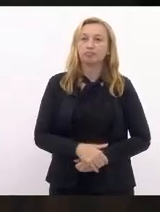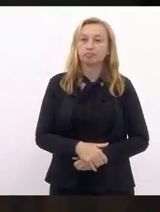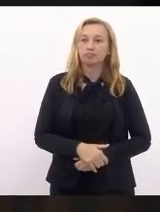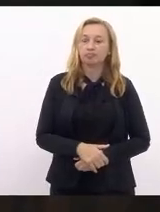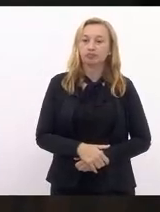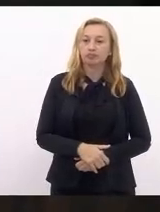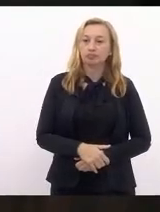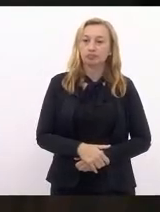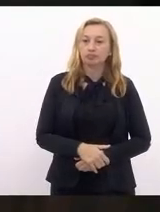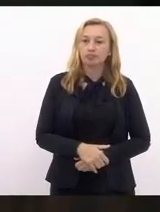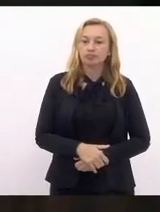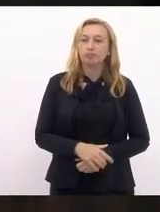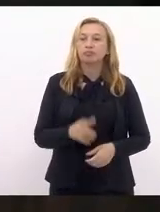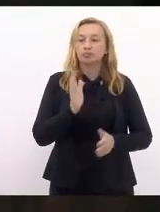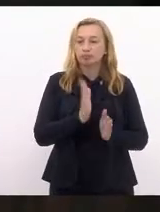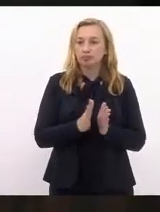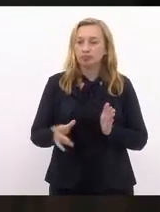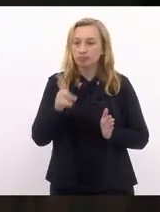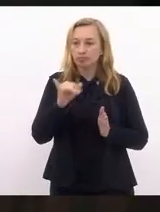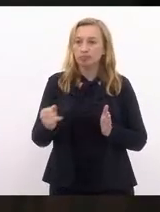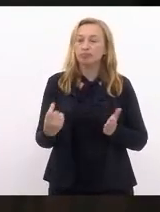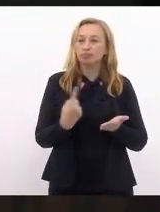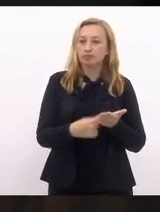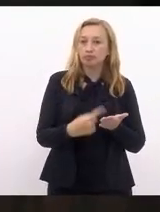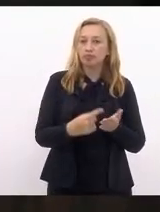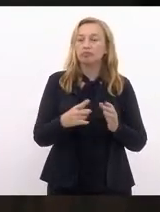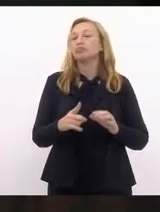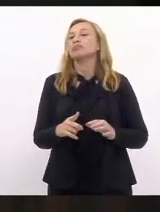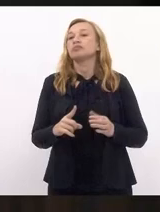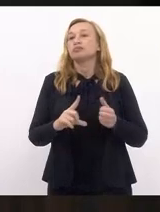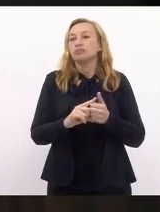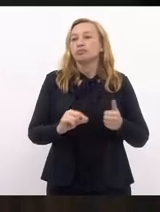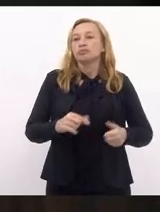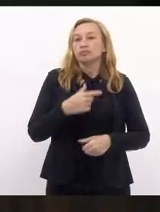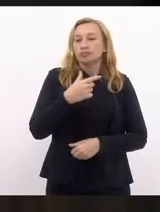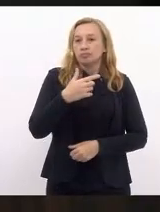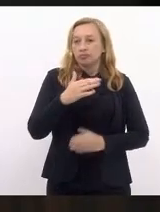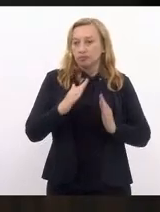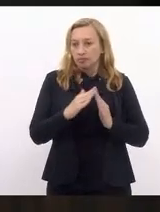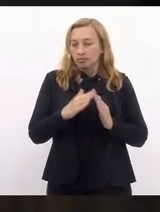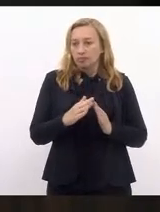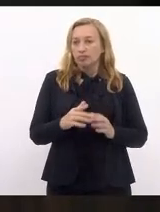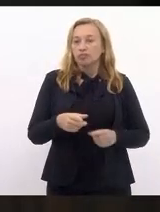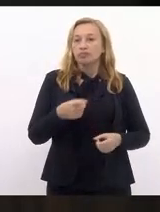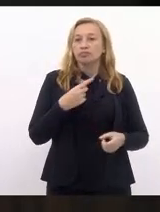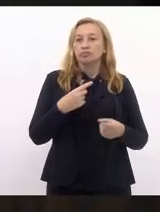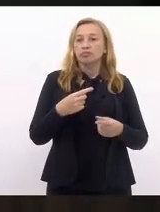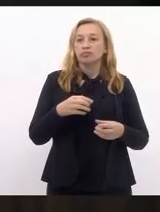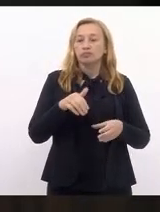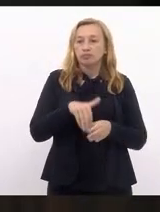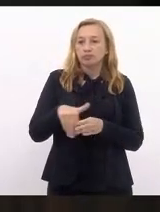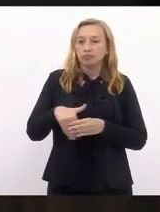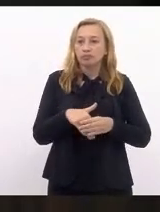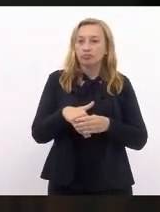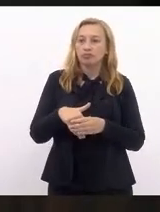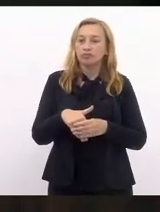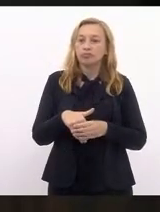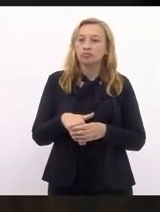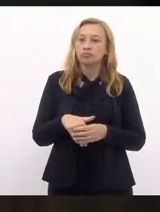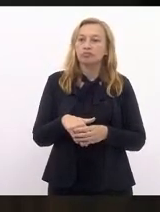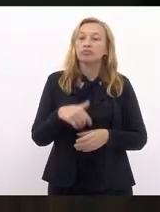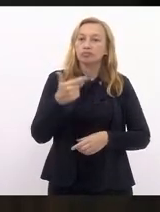provável autógrafo para os lá dentro dia de acordo com a acontecer do artigo 47 do Regimento Interno em tramitação de nada em votação discussão